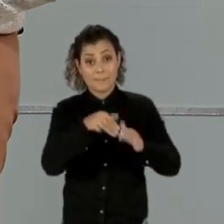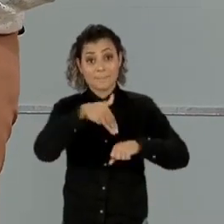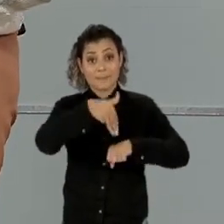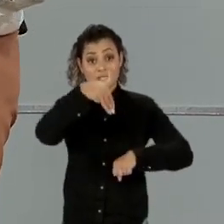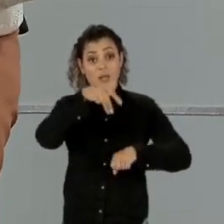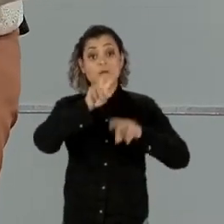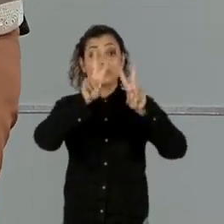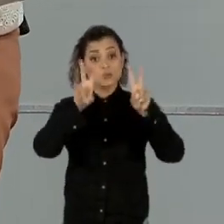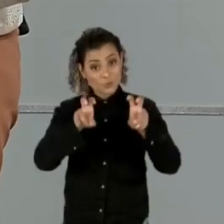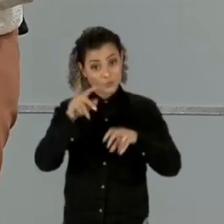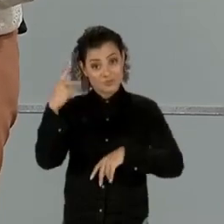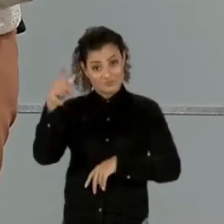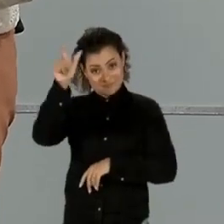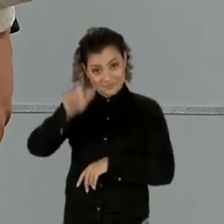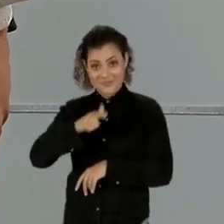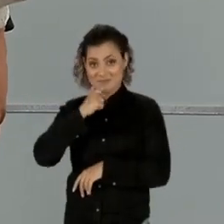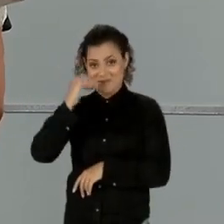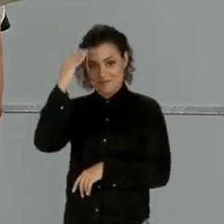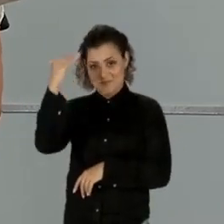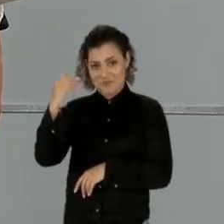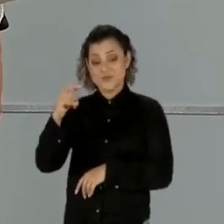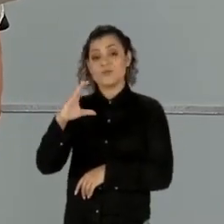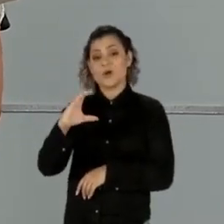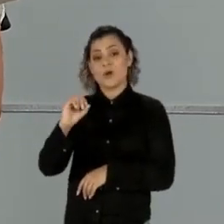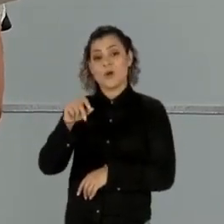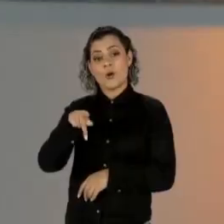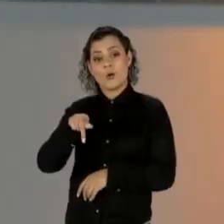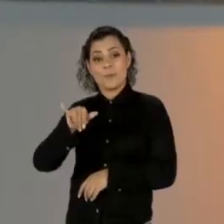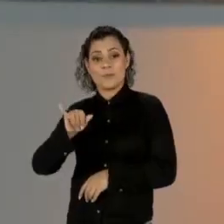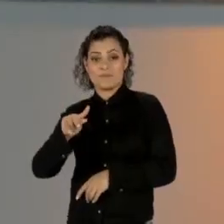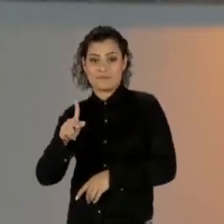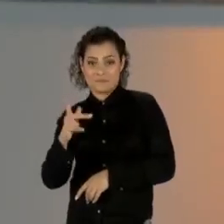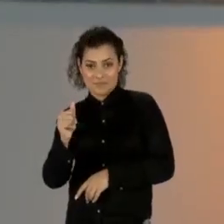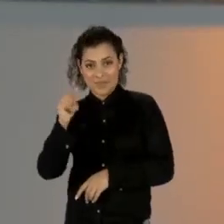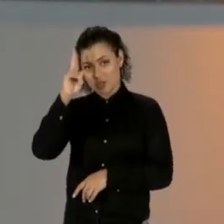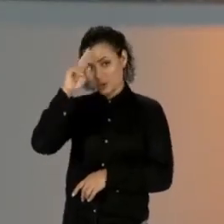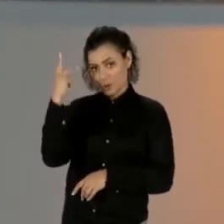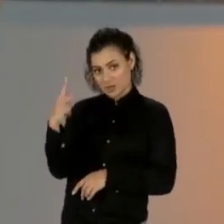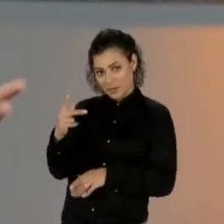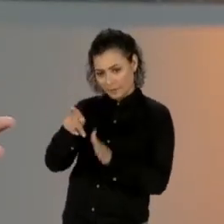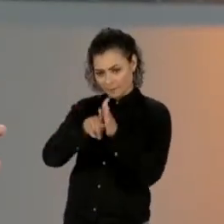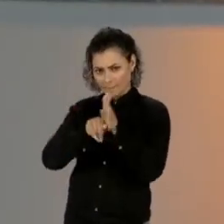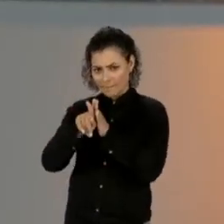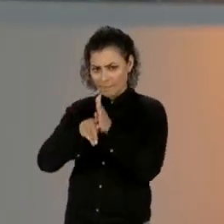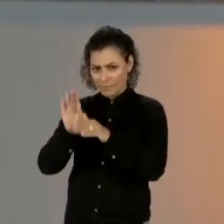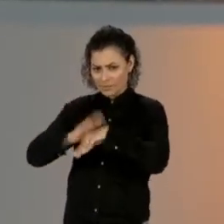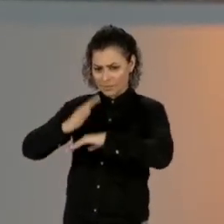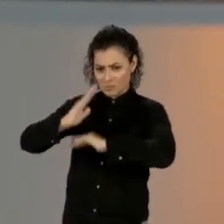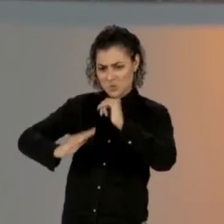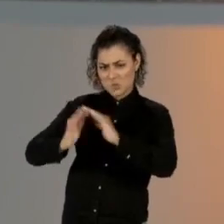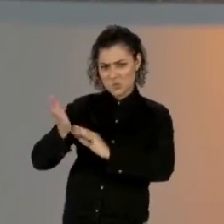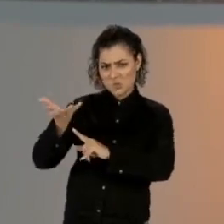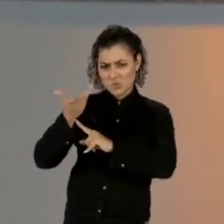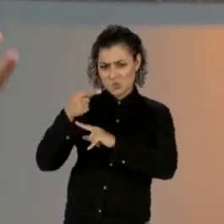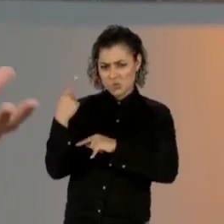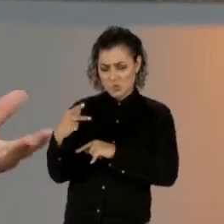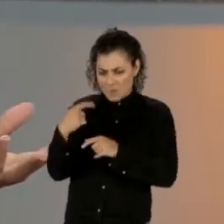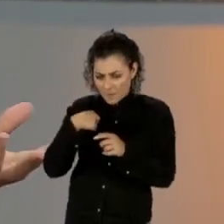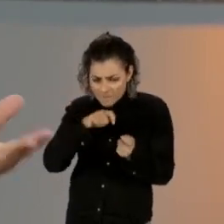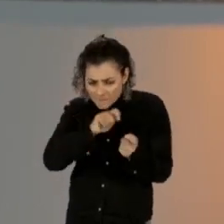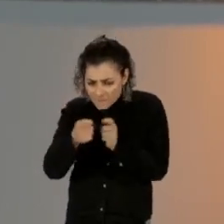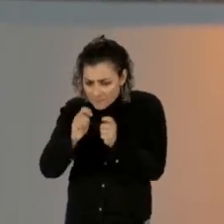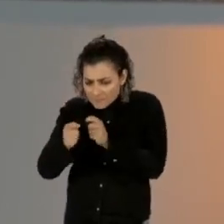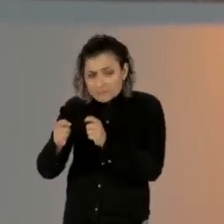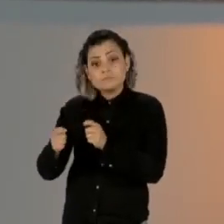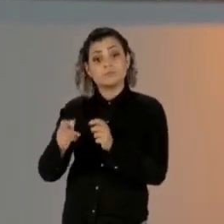foi sobre copinha então eu pesquisei bastante sobre a história dele sobre as gravações bastante transcrição